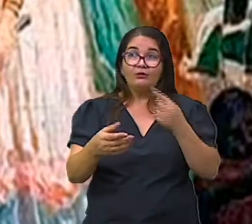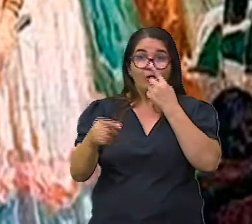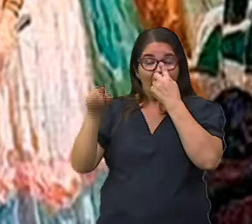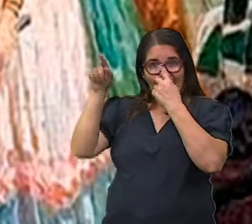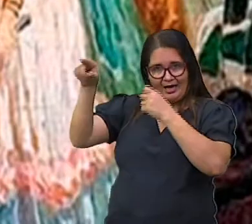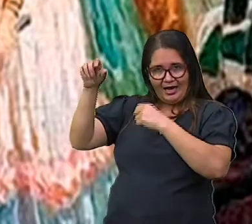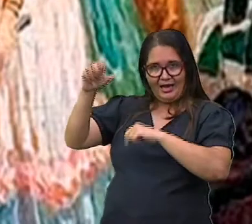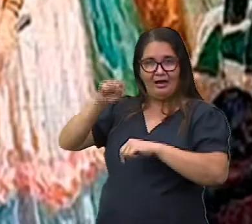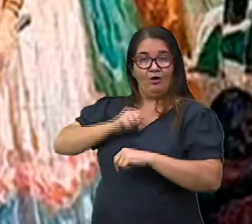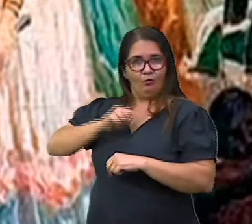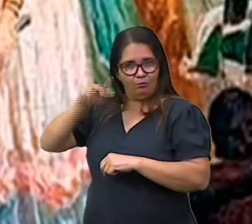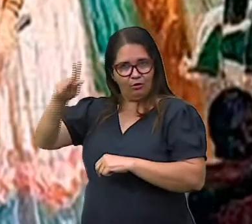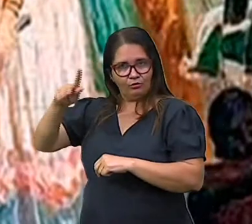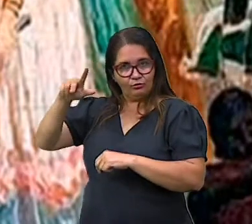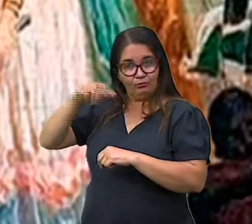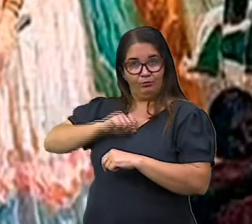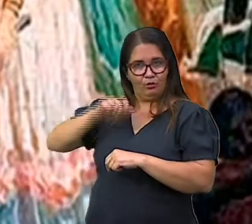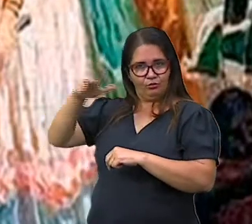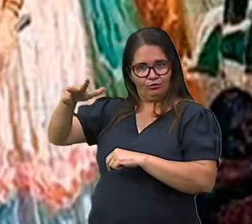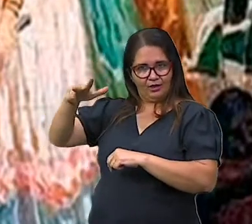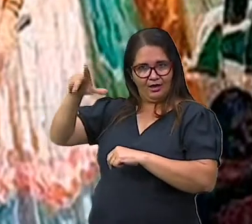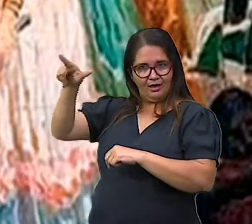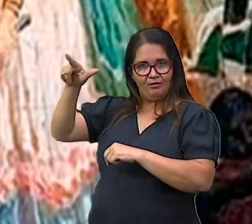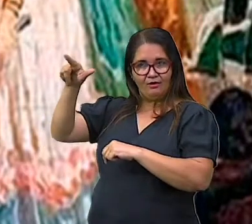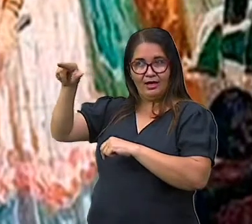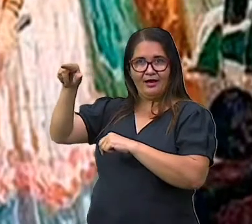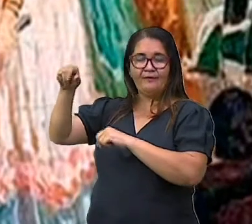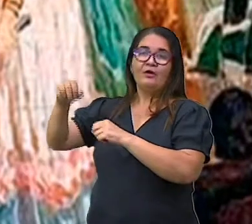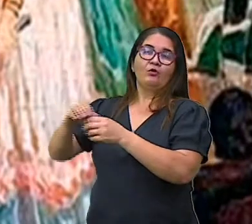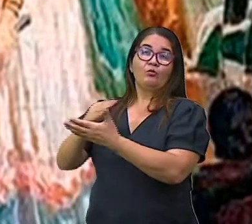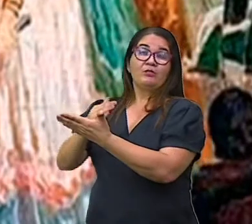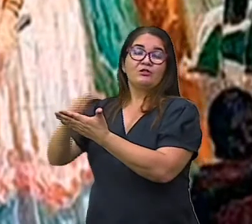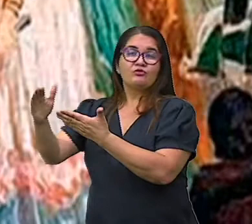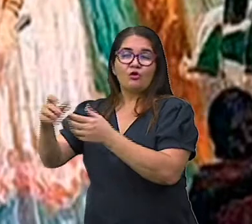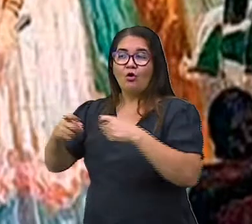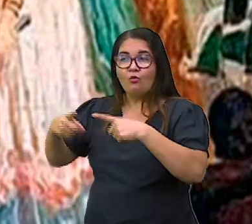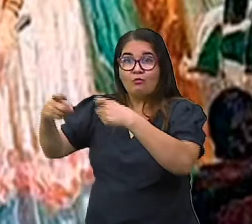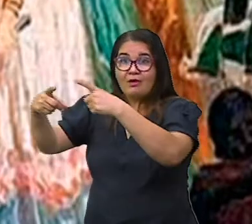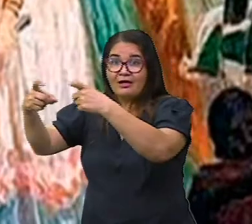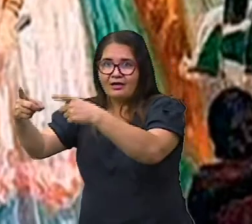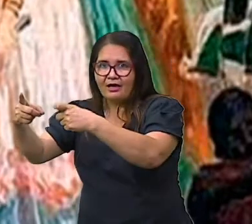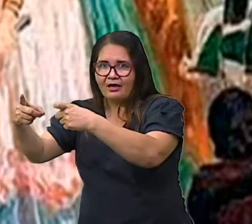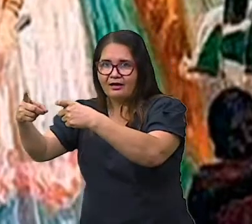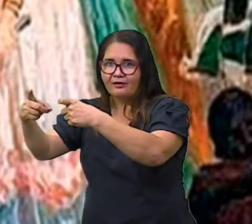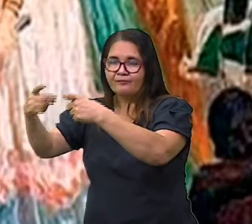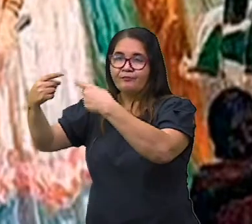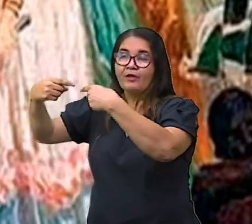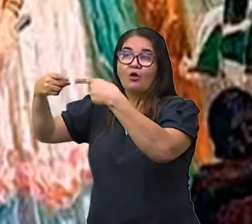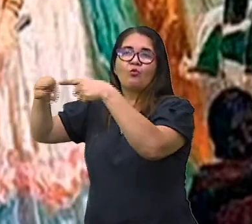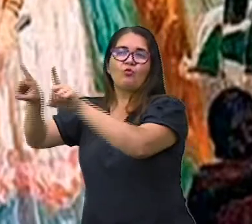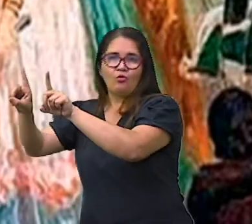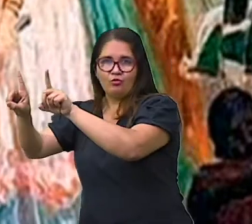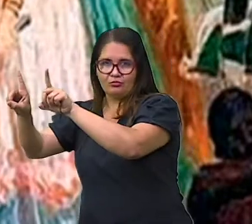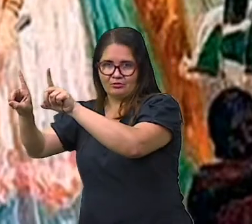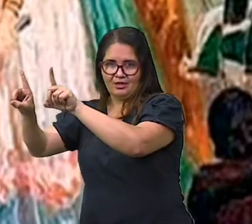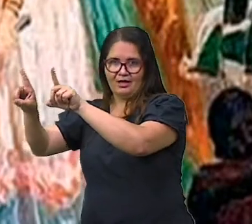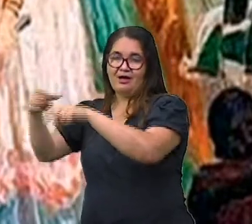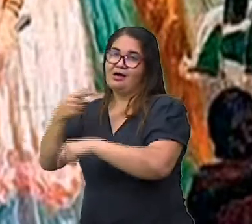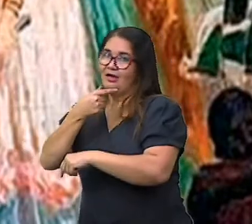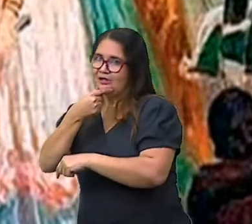tropas napoleônicas. Com isso, a família real estabeleceu-se no Rio de Janeiro e iniciou uma série